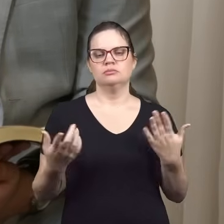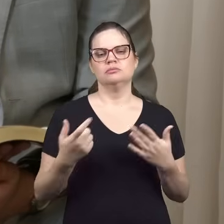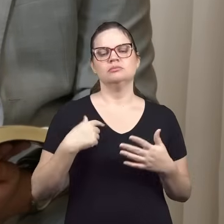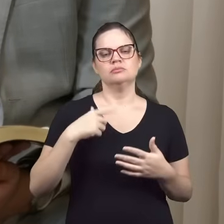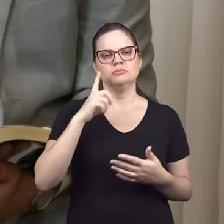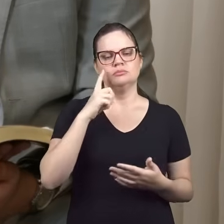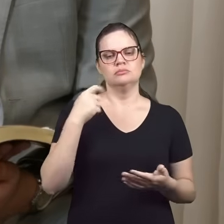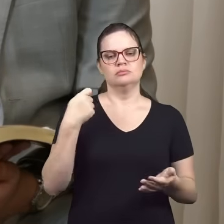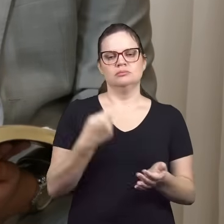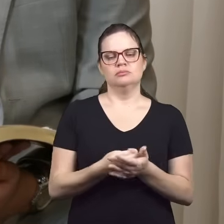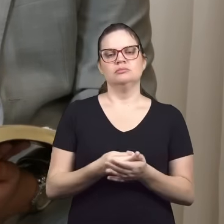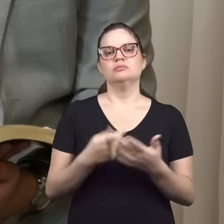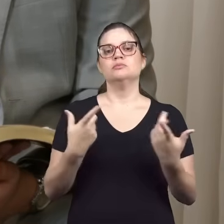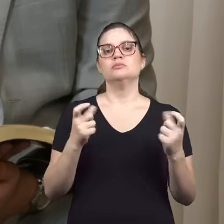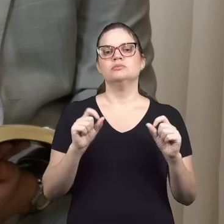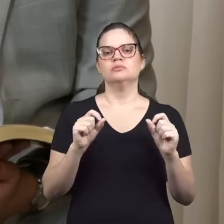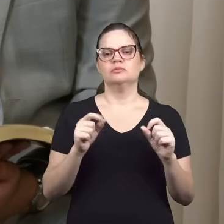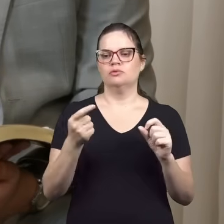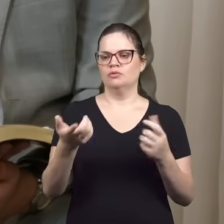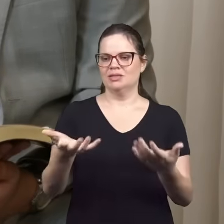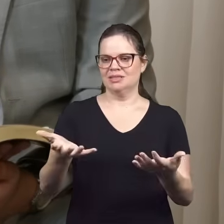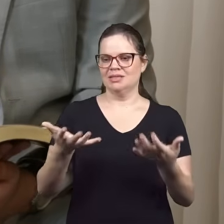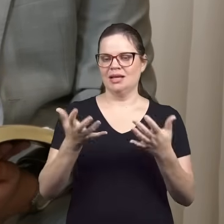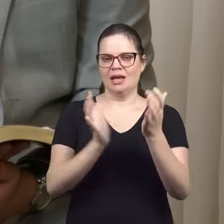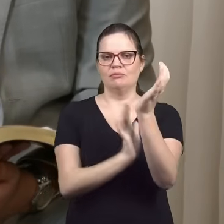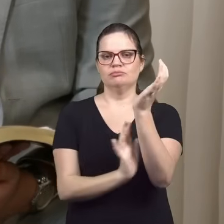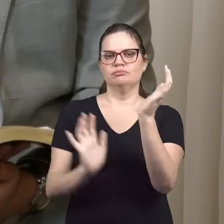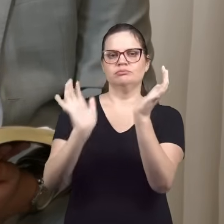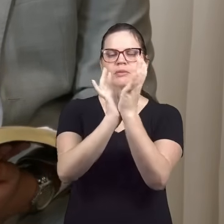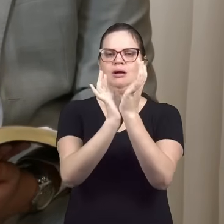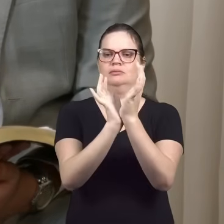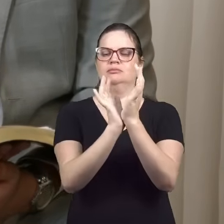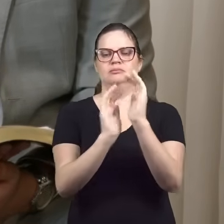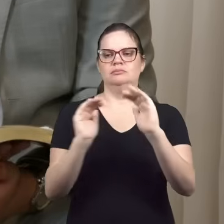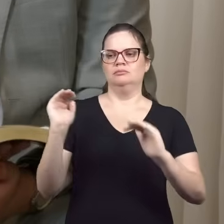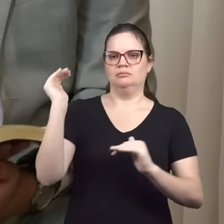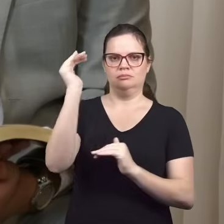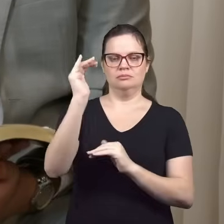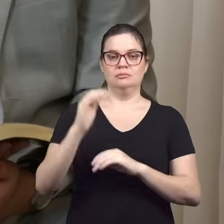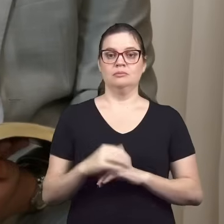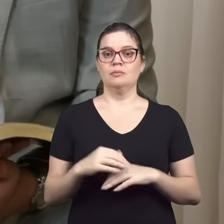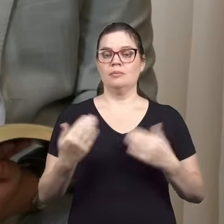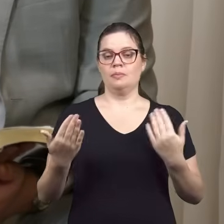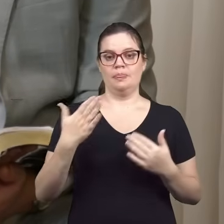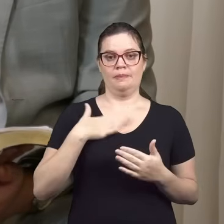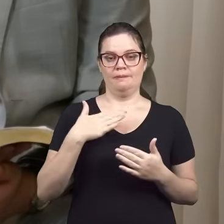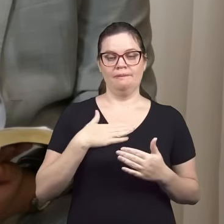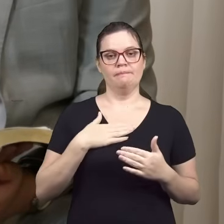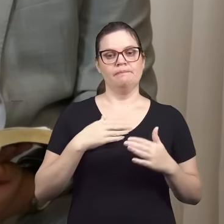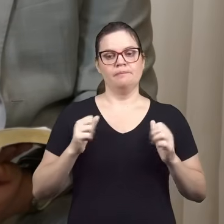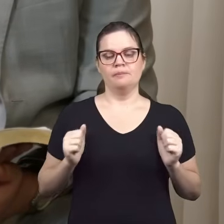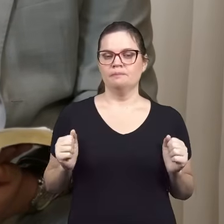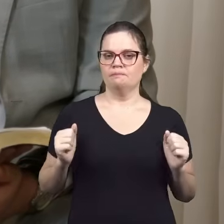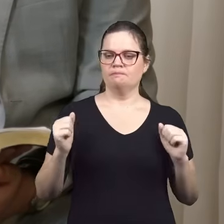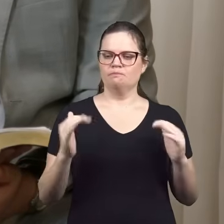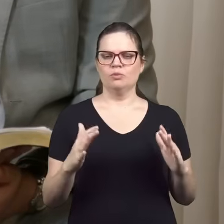perfil que a gente quer para níveis acima aqui na empresa. Então, por ter tomado aquela posição